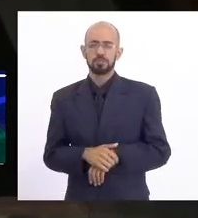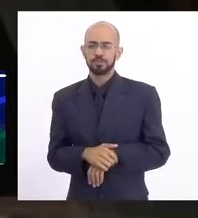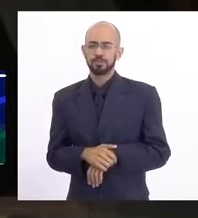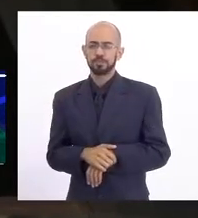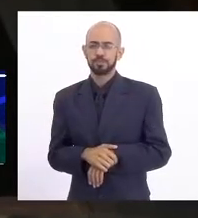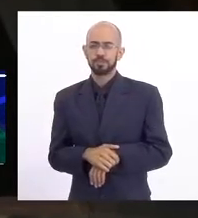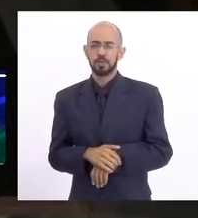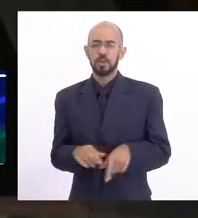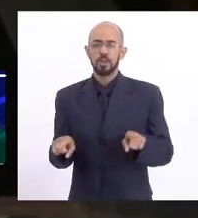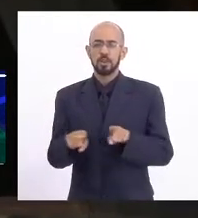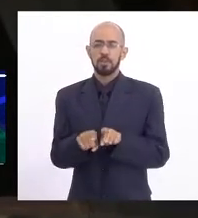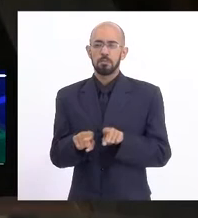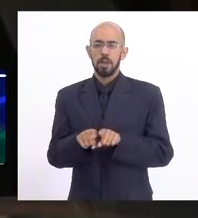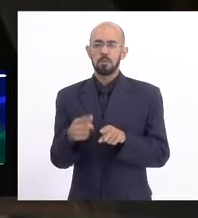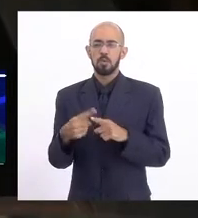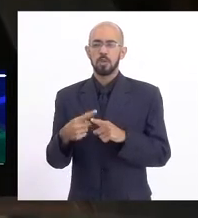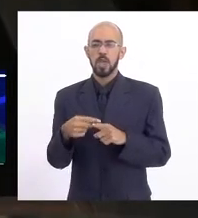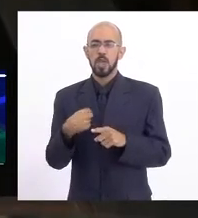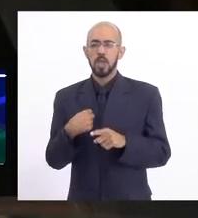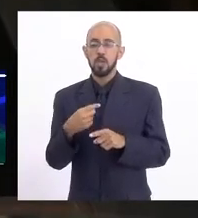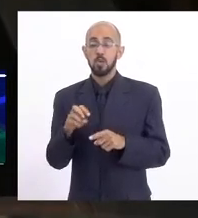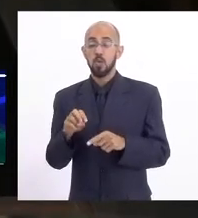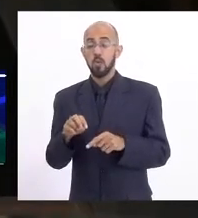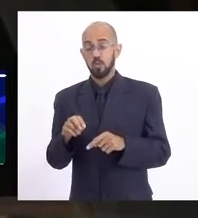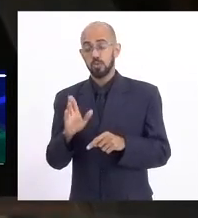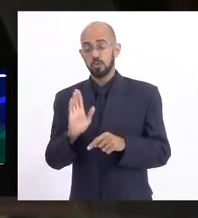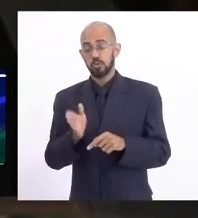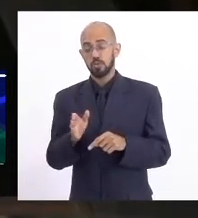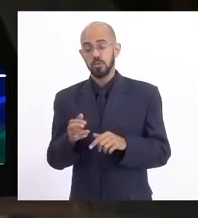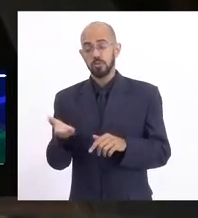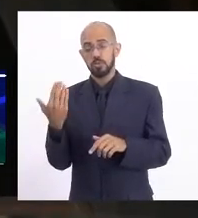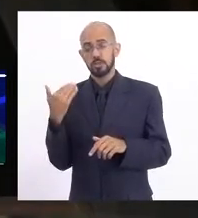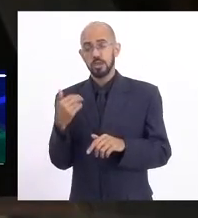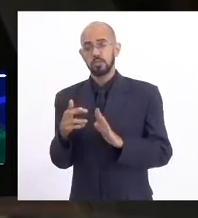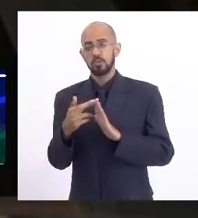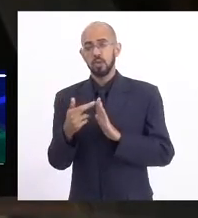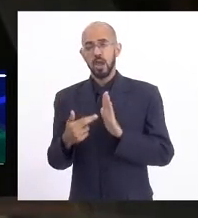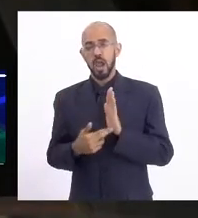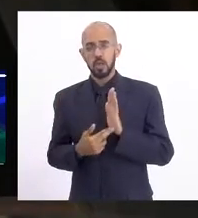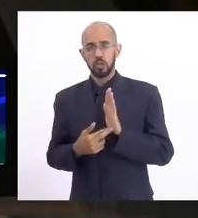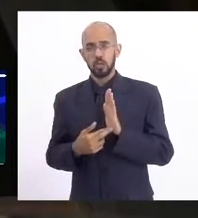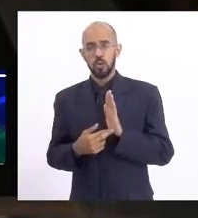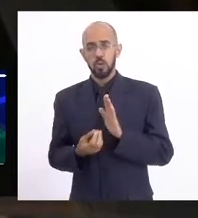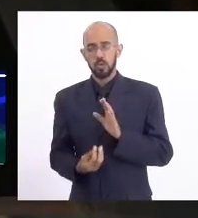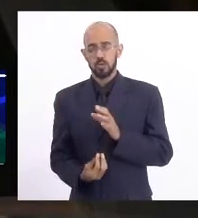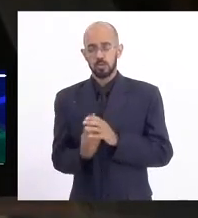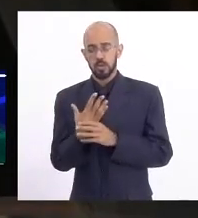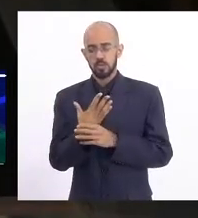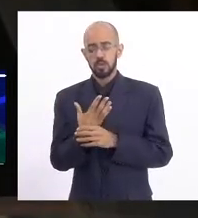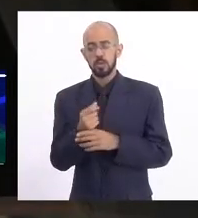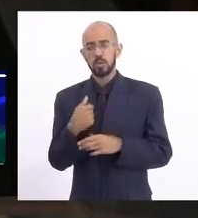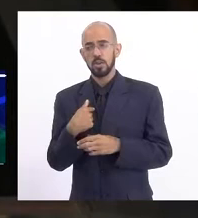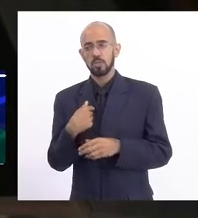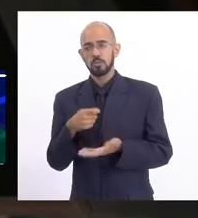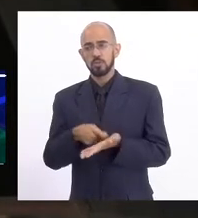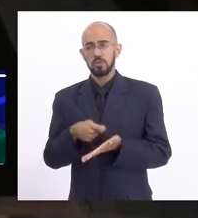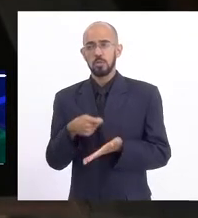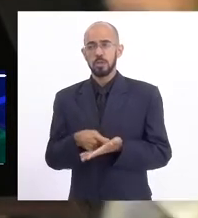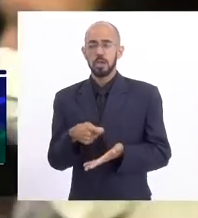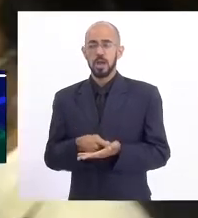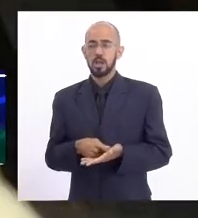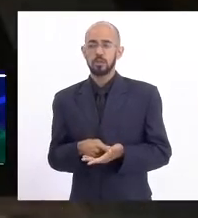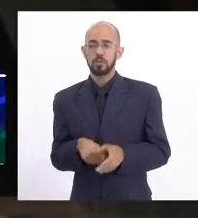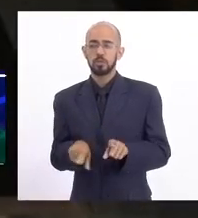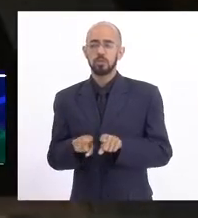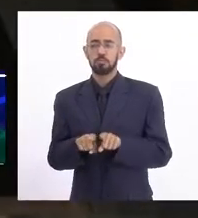disso, porque fui o relator desta CPI e, portanto, me sinto na obrigação